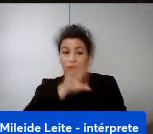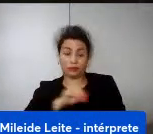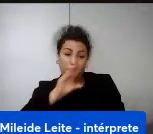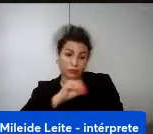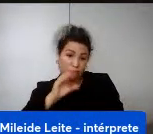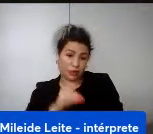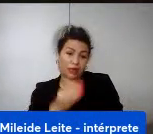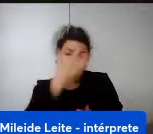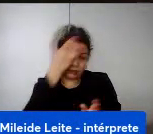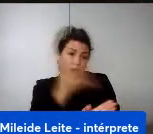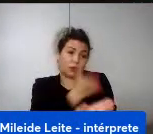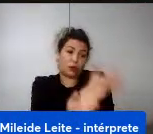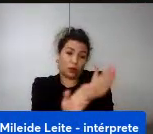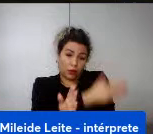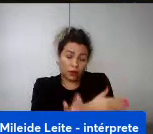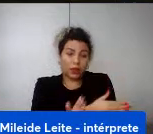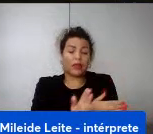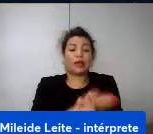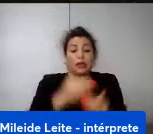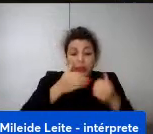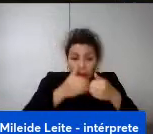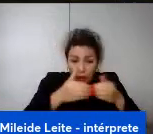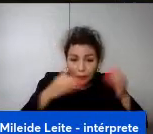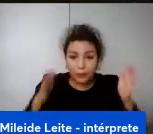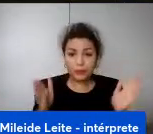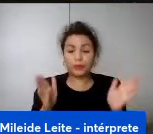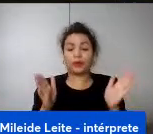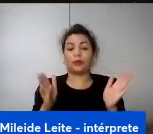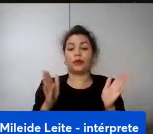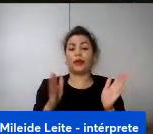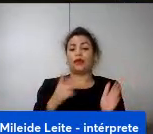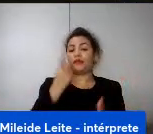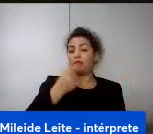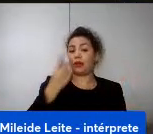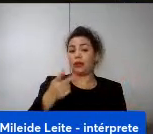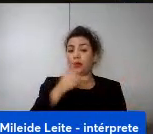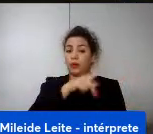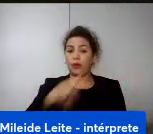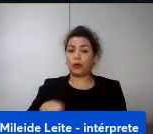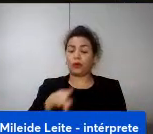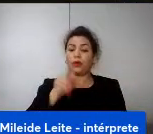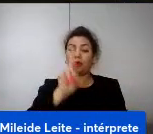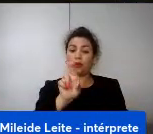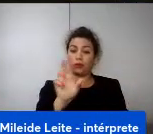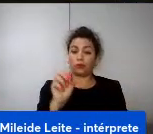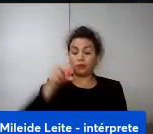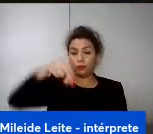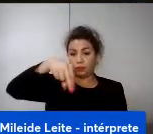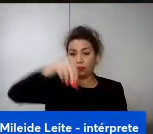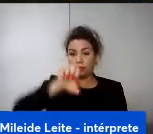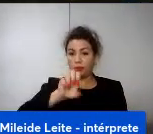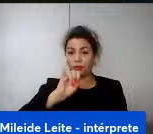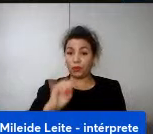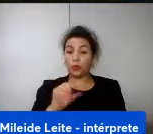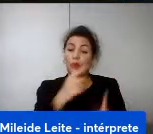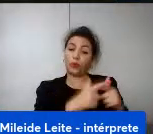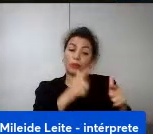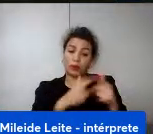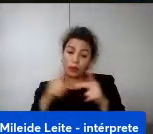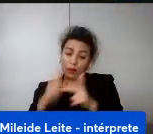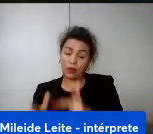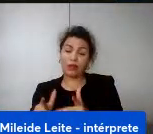precederam, inclusive na mesa de abertura, faço menção aqui à fala do professor Ronei, com os problemas que